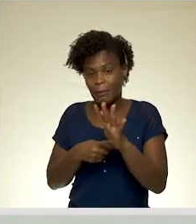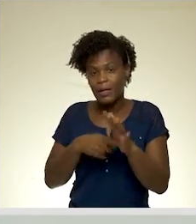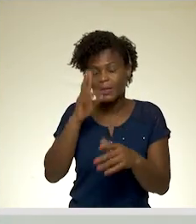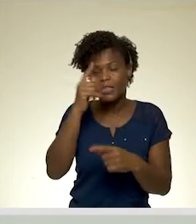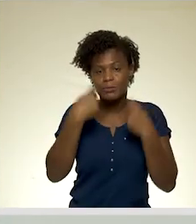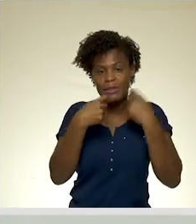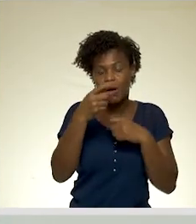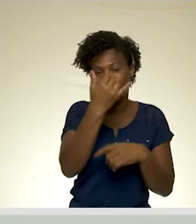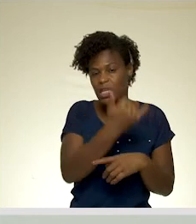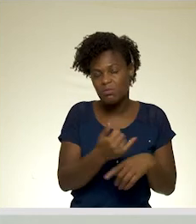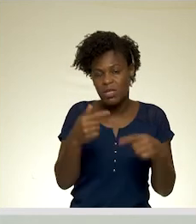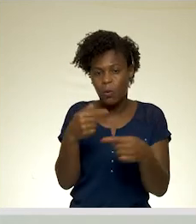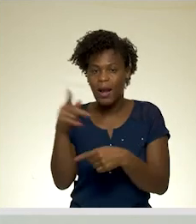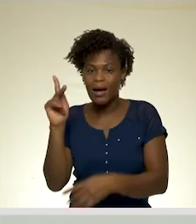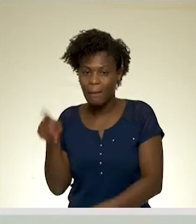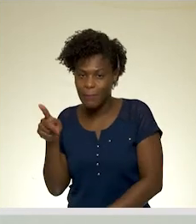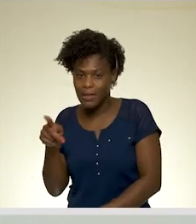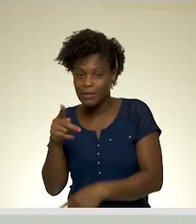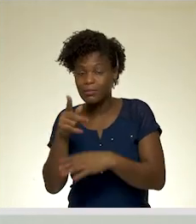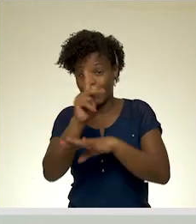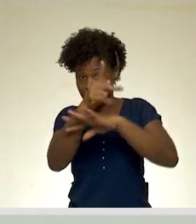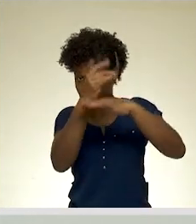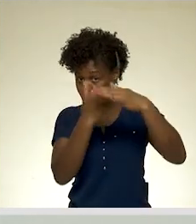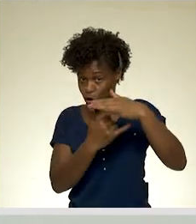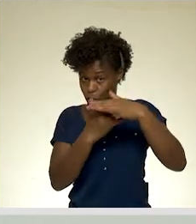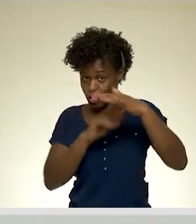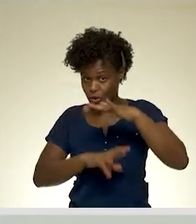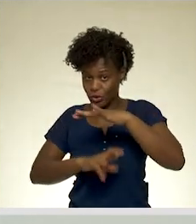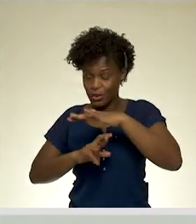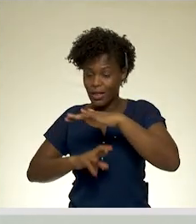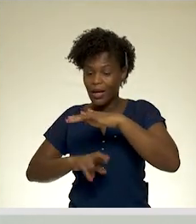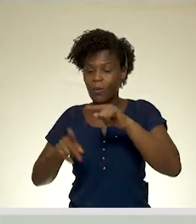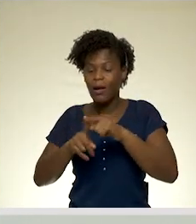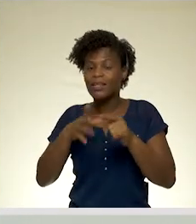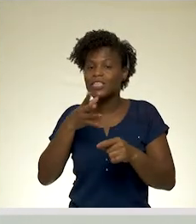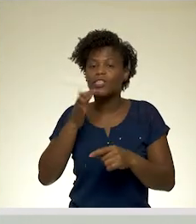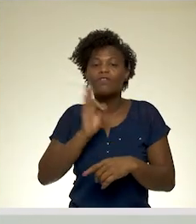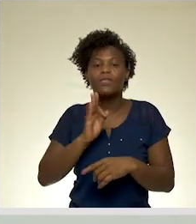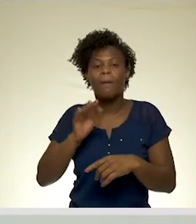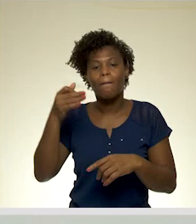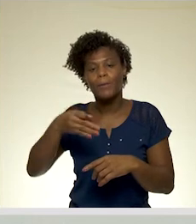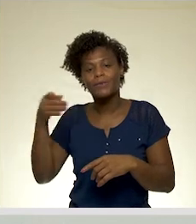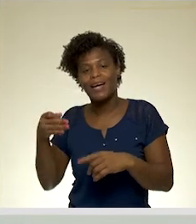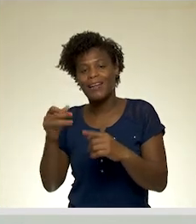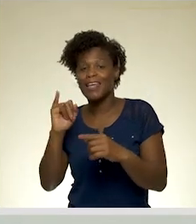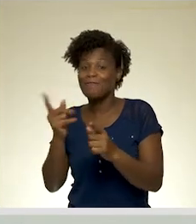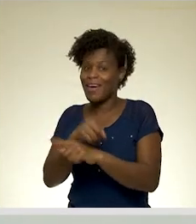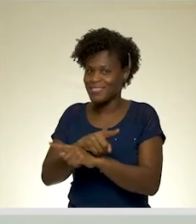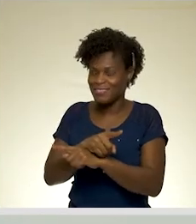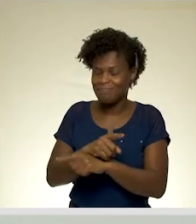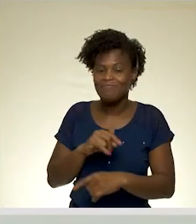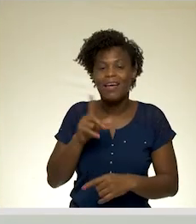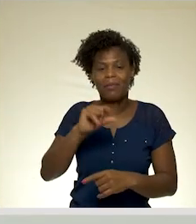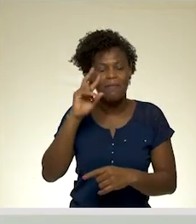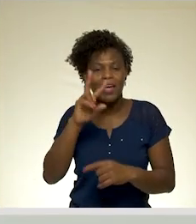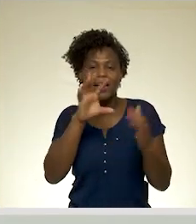y igual a k sobre x é função da proporcionalidade inversa. Também